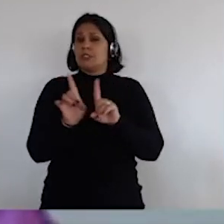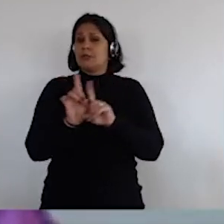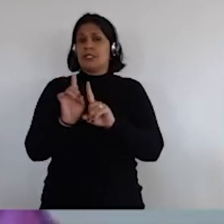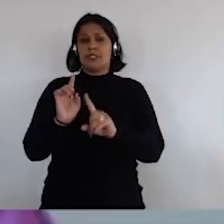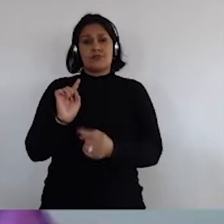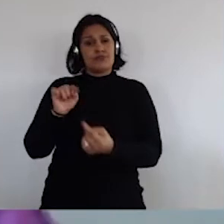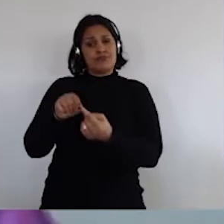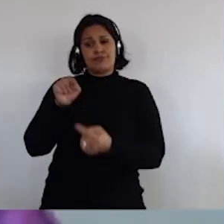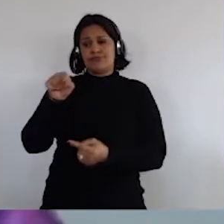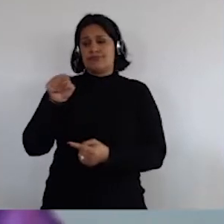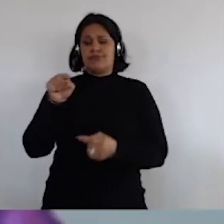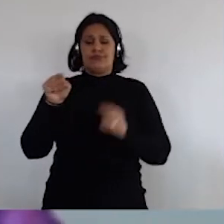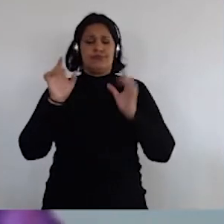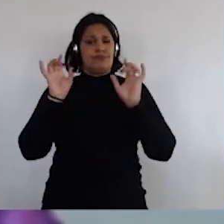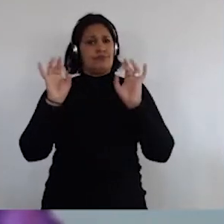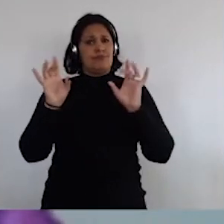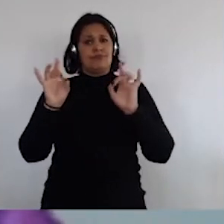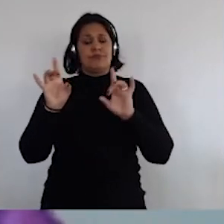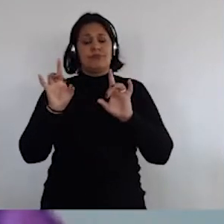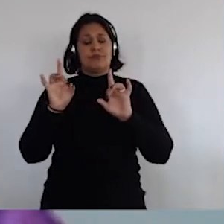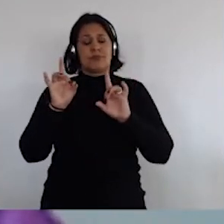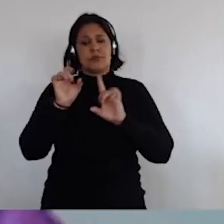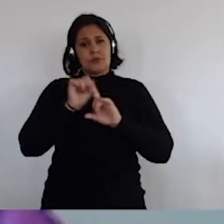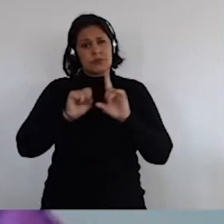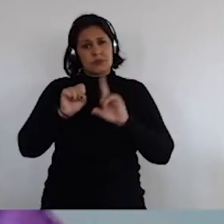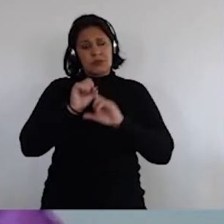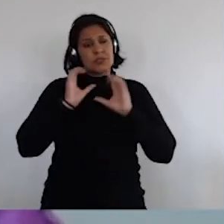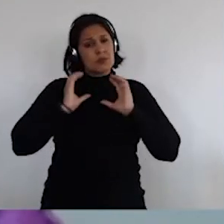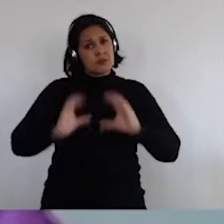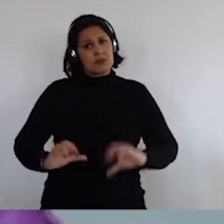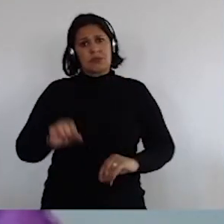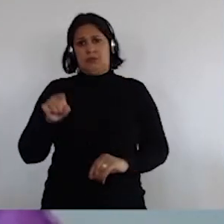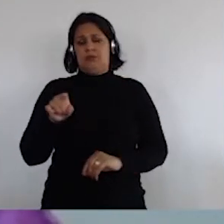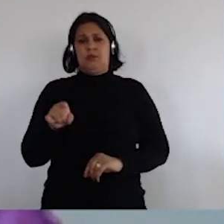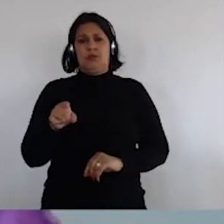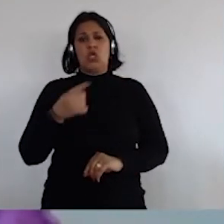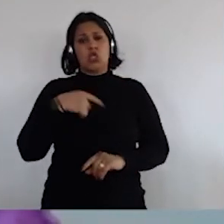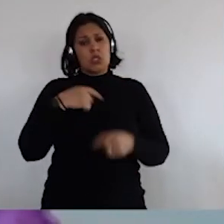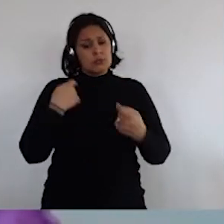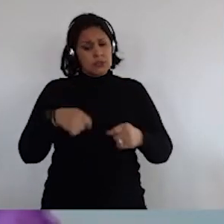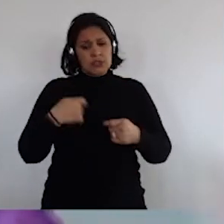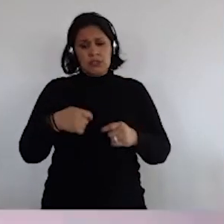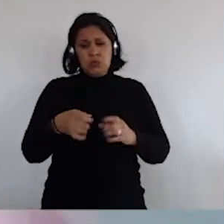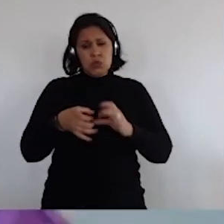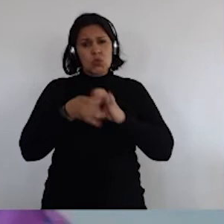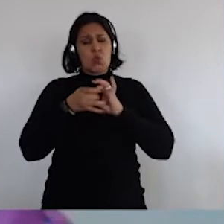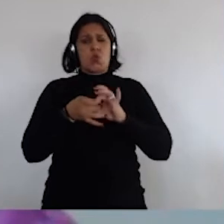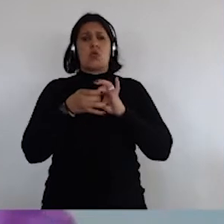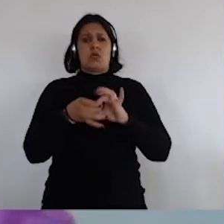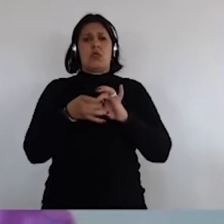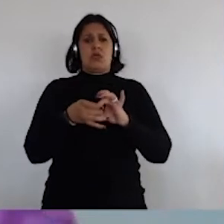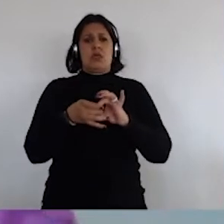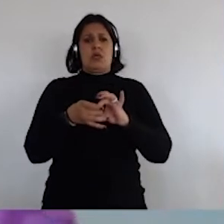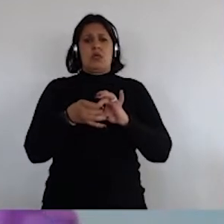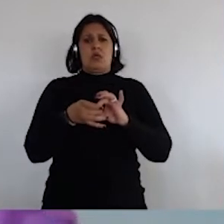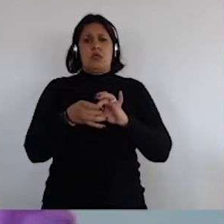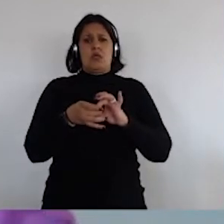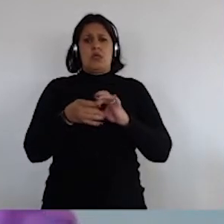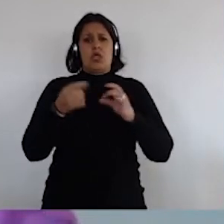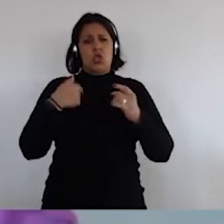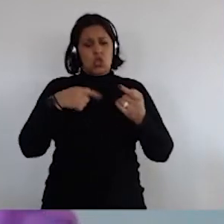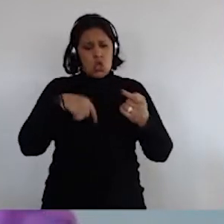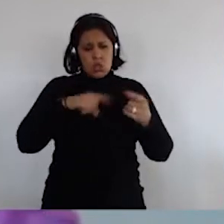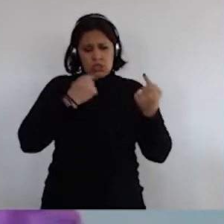da sociedade. A necessidade de nos mantermos unidos e intransigentes contra qualquer tipo